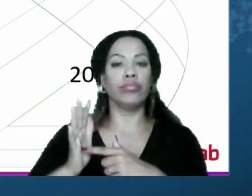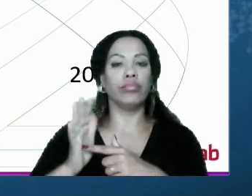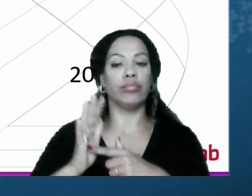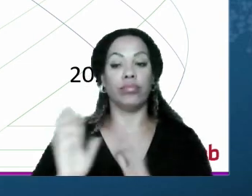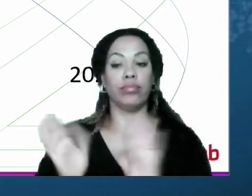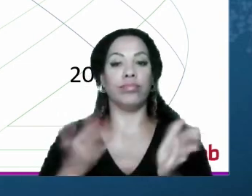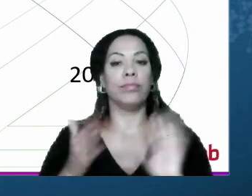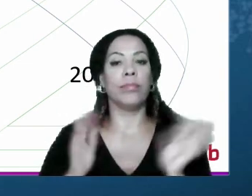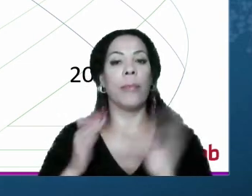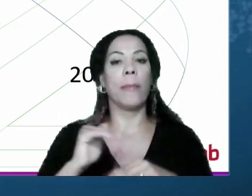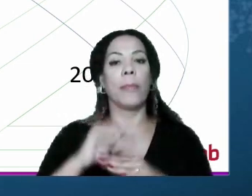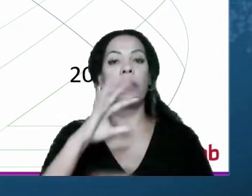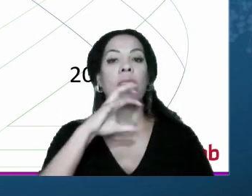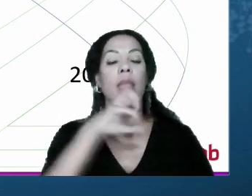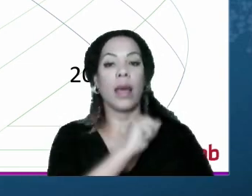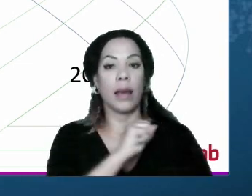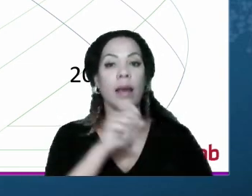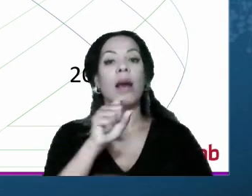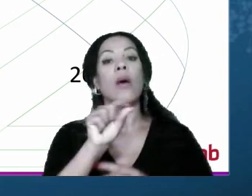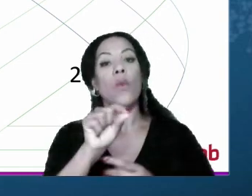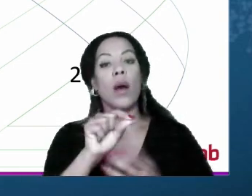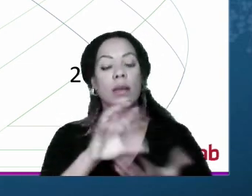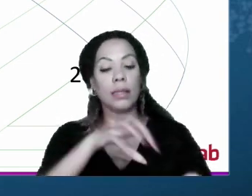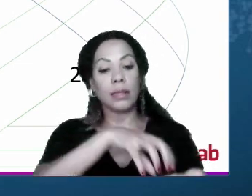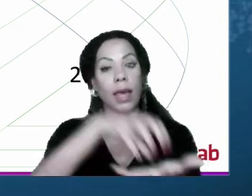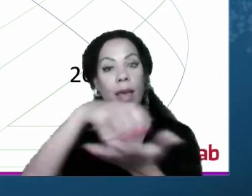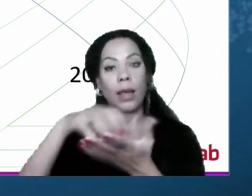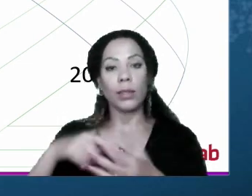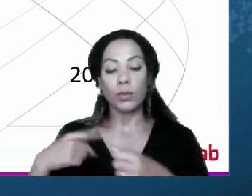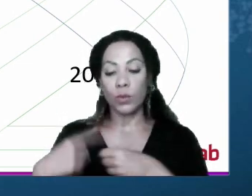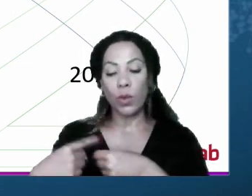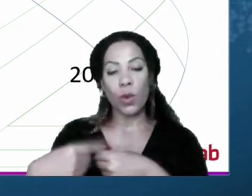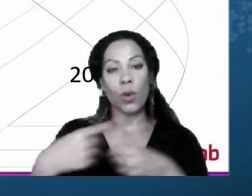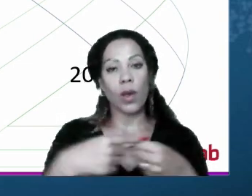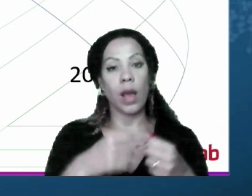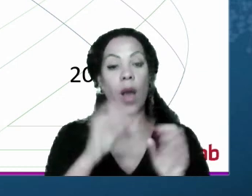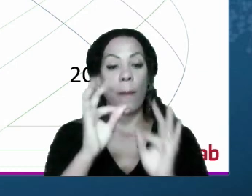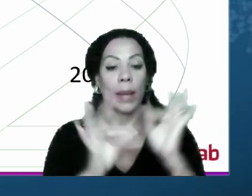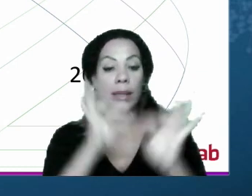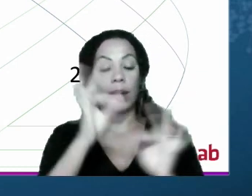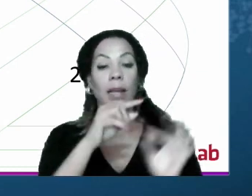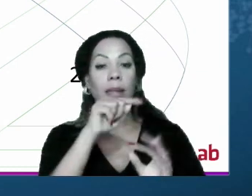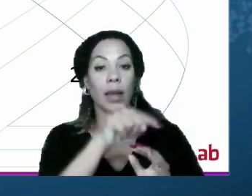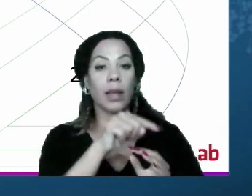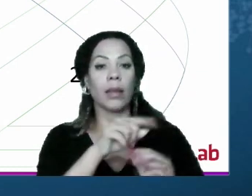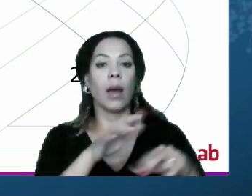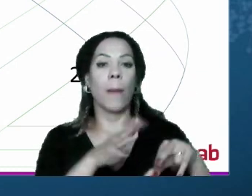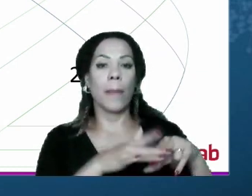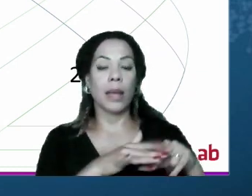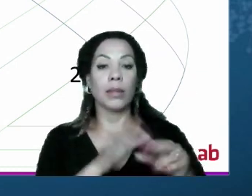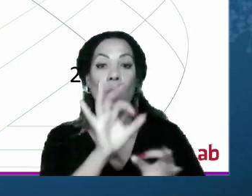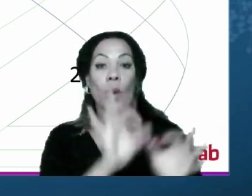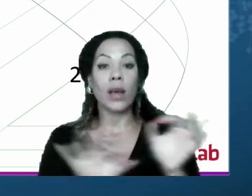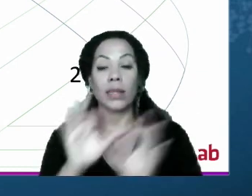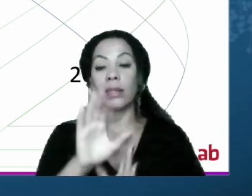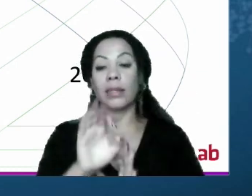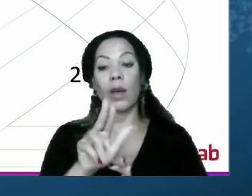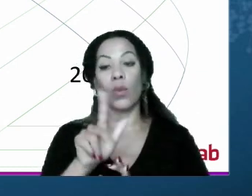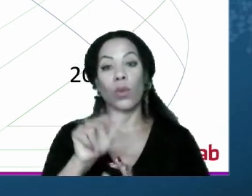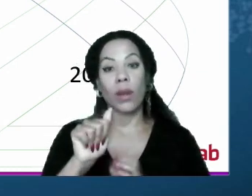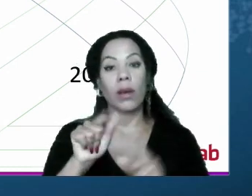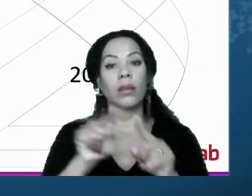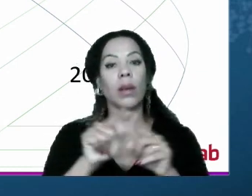torna os centros locais para tratar os pacientes com essas células nos pontos de cuidado.